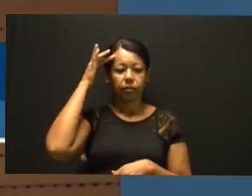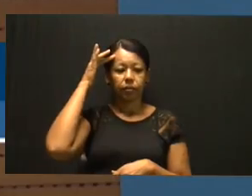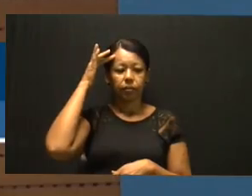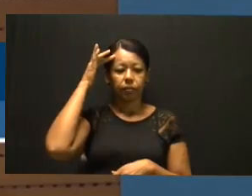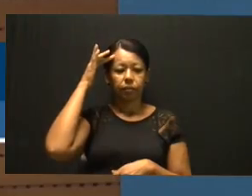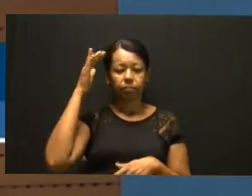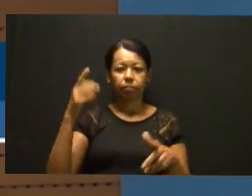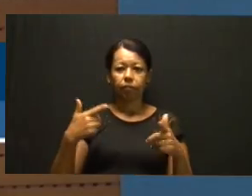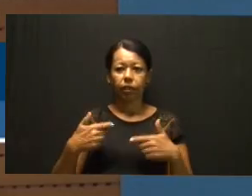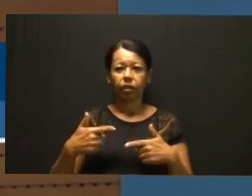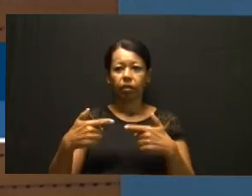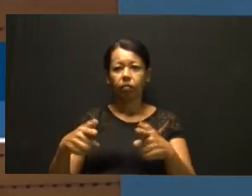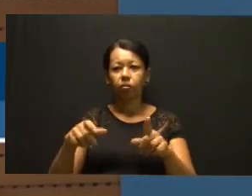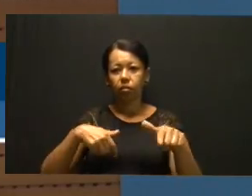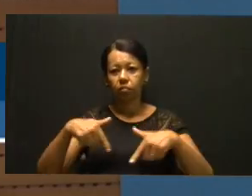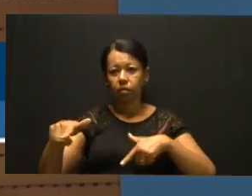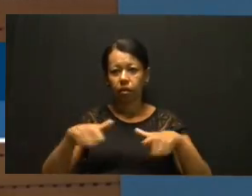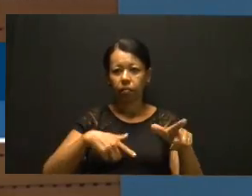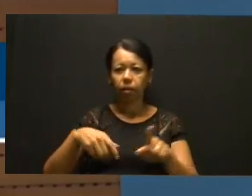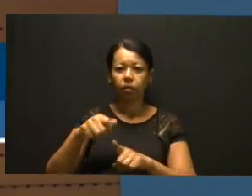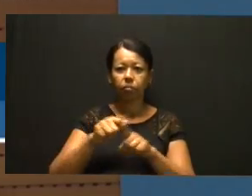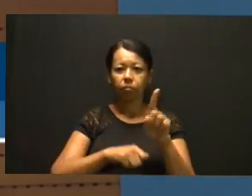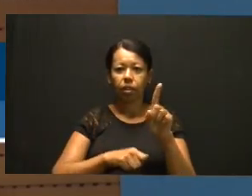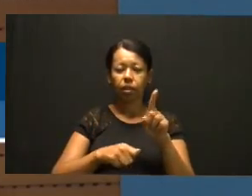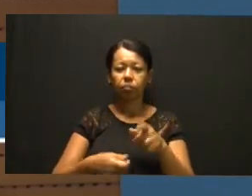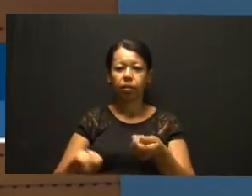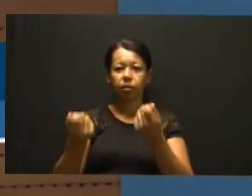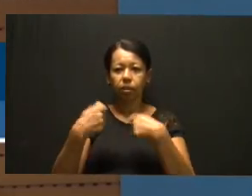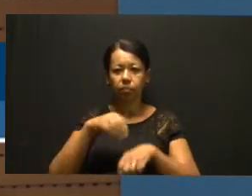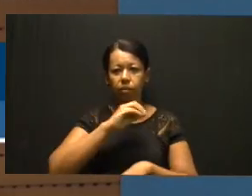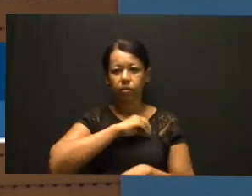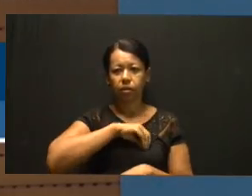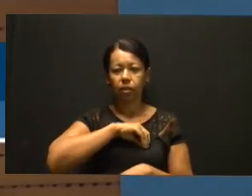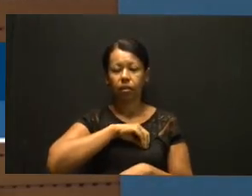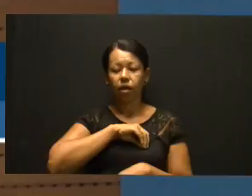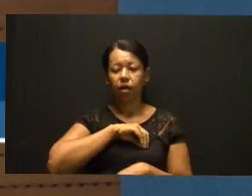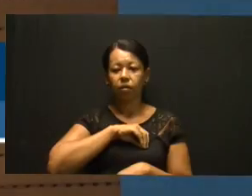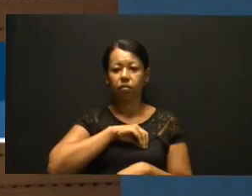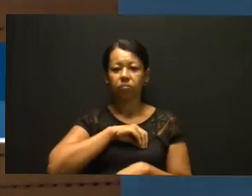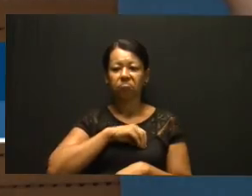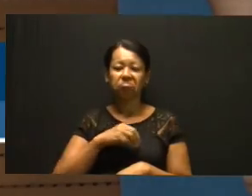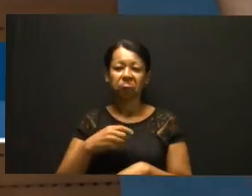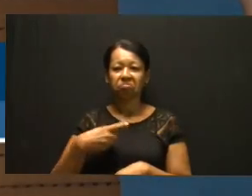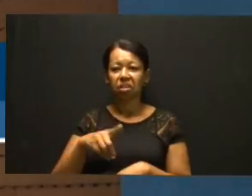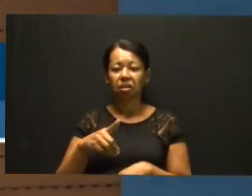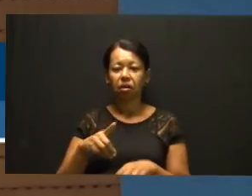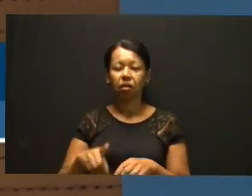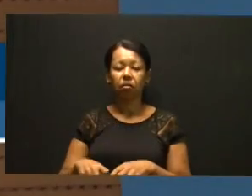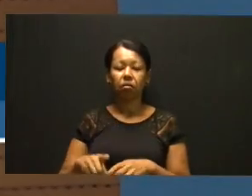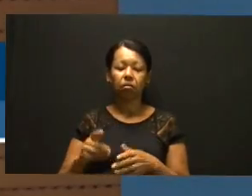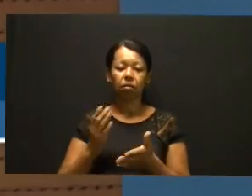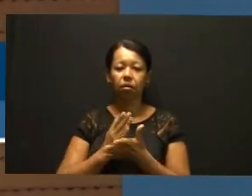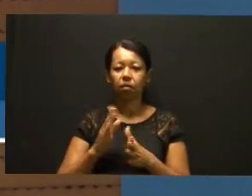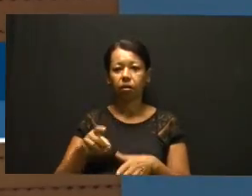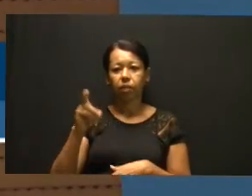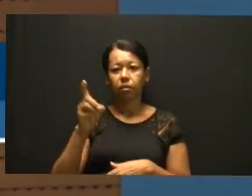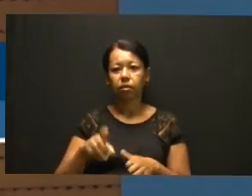que lutam o mês todo para poder ganhar o seu salário, e de repente ele acaba